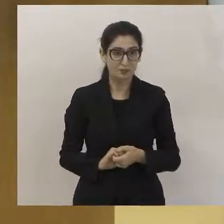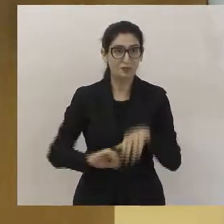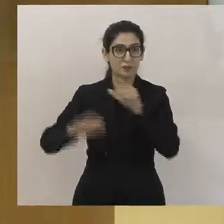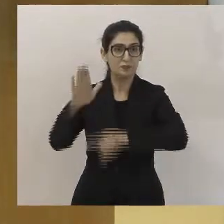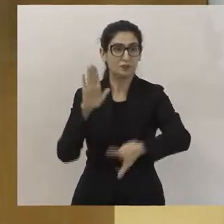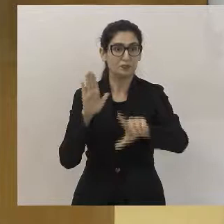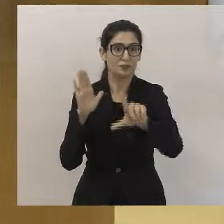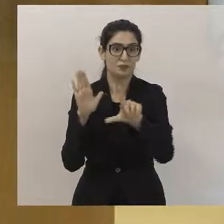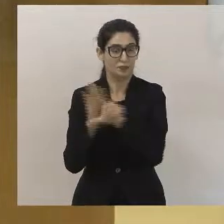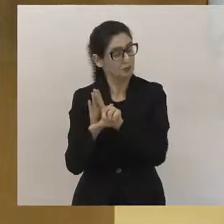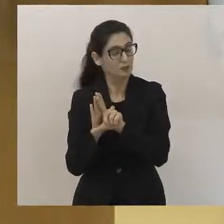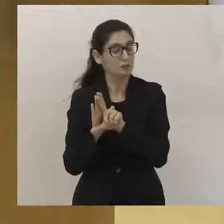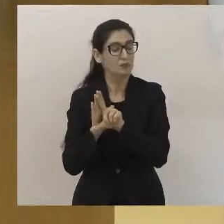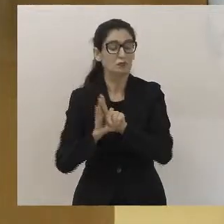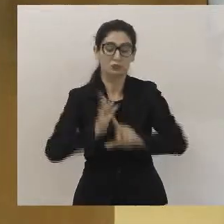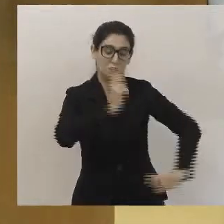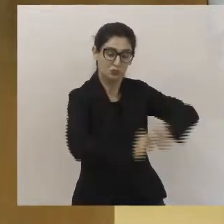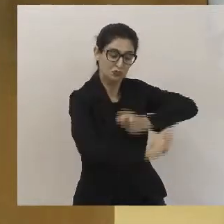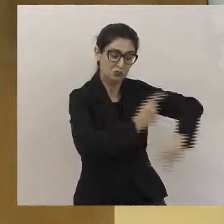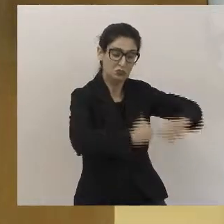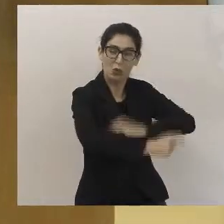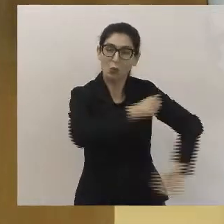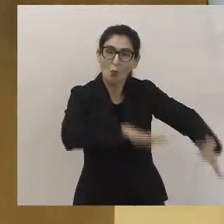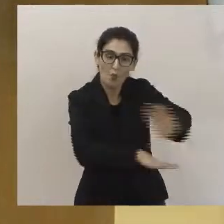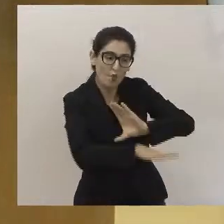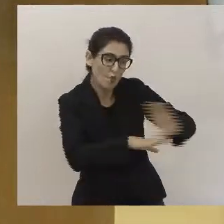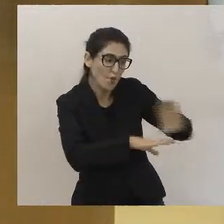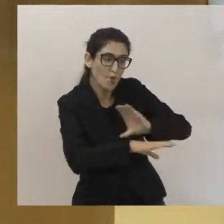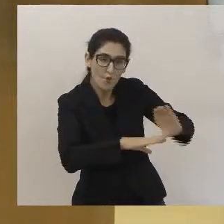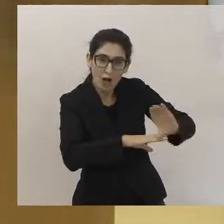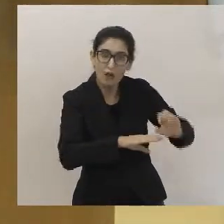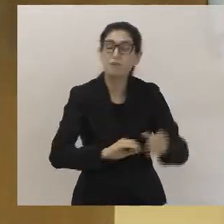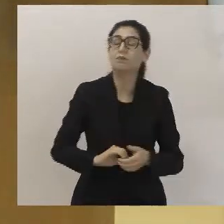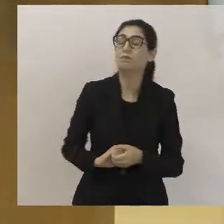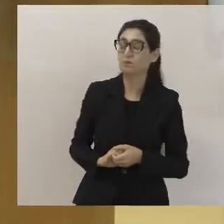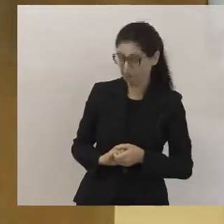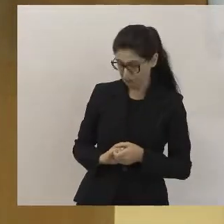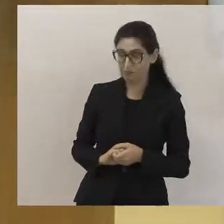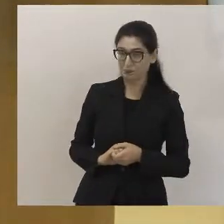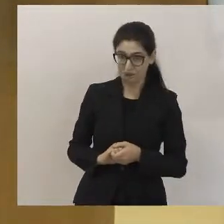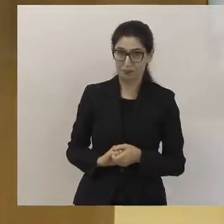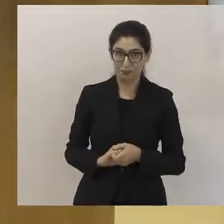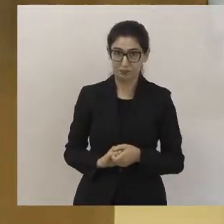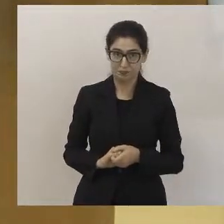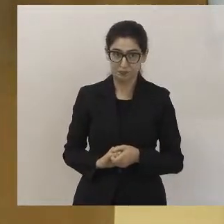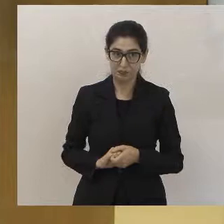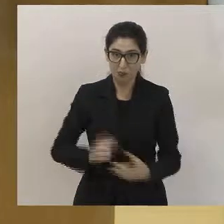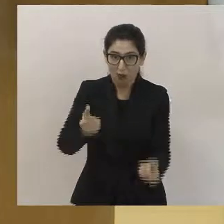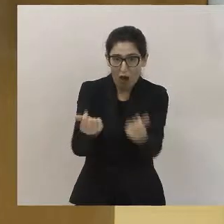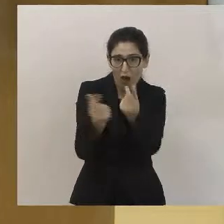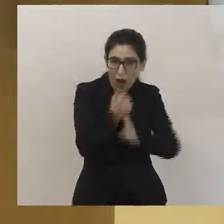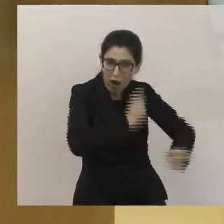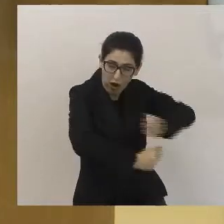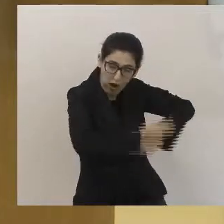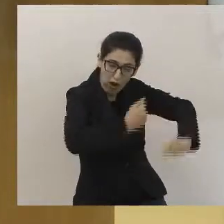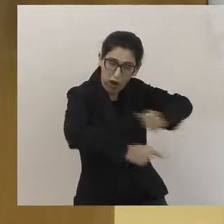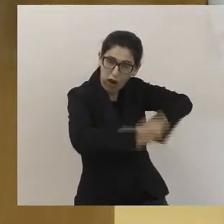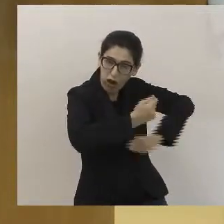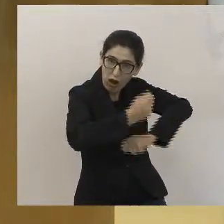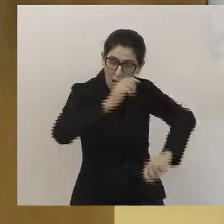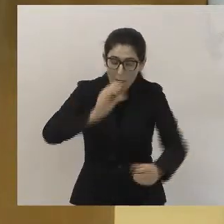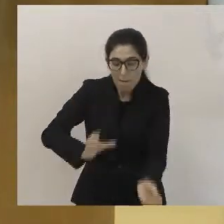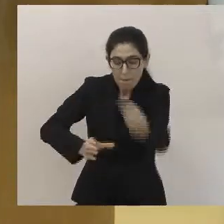lei de diretrizes orçamentária ou seja ele está colocando a dentro desse projeto